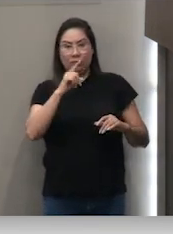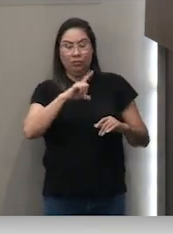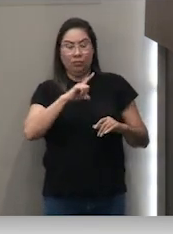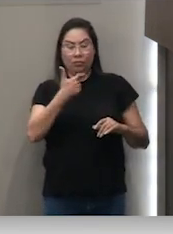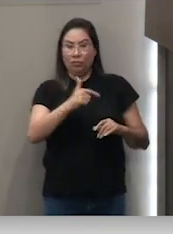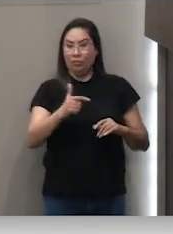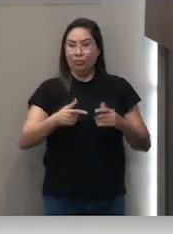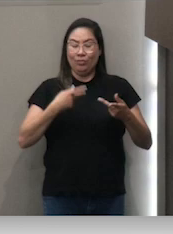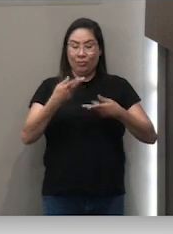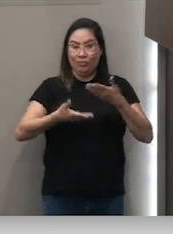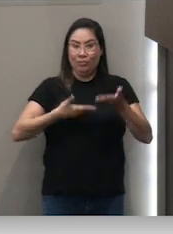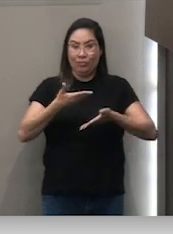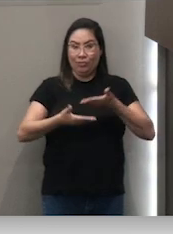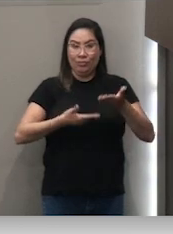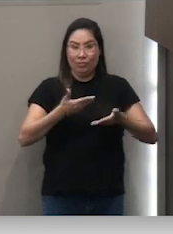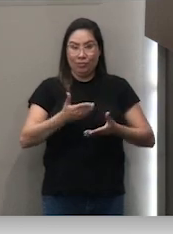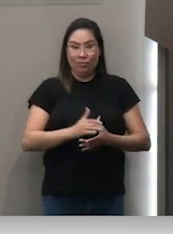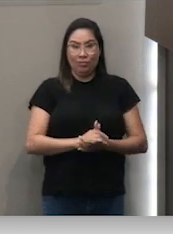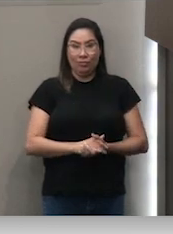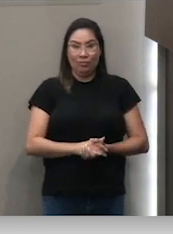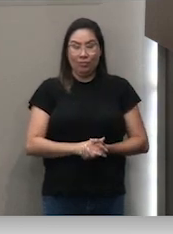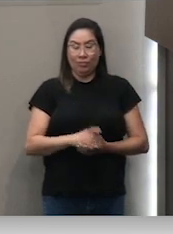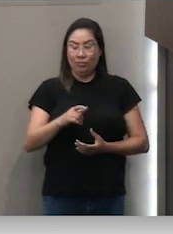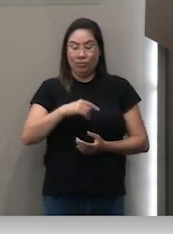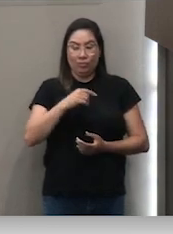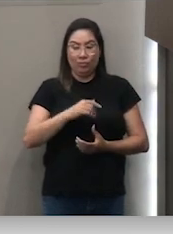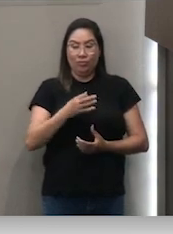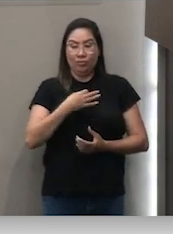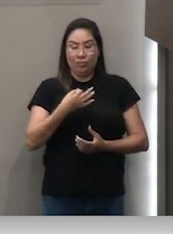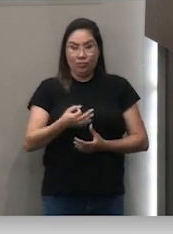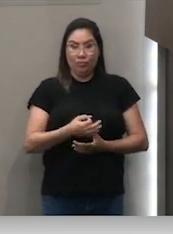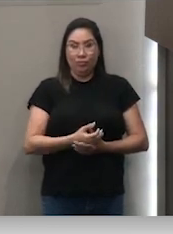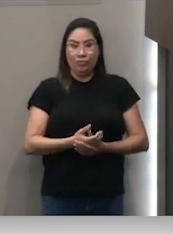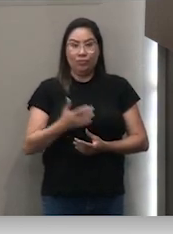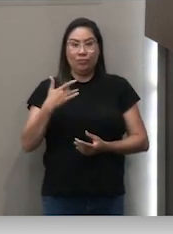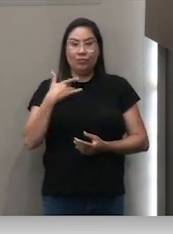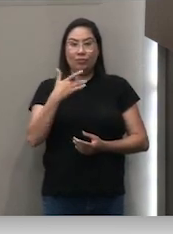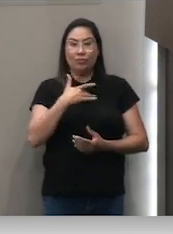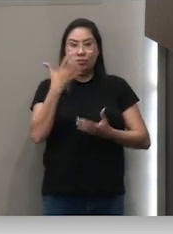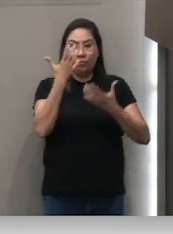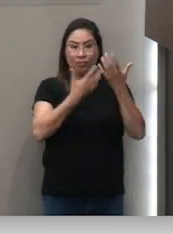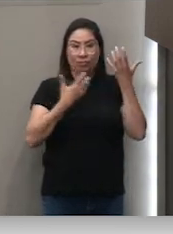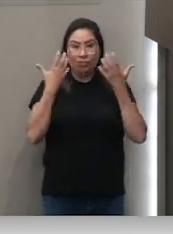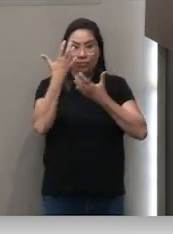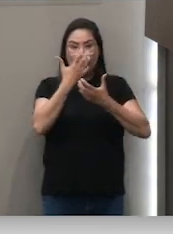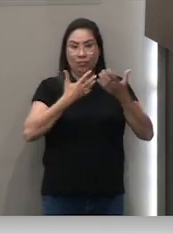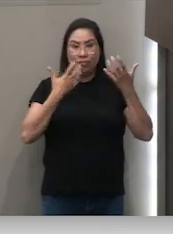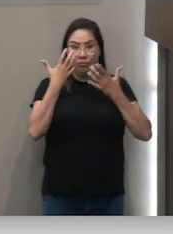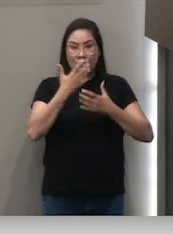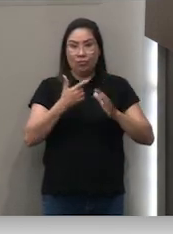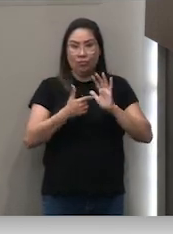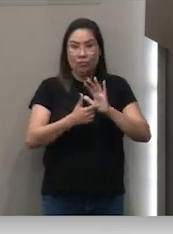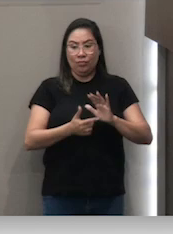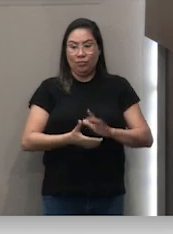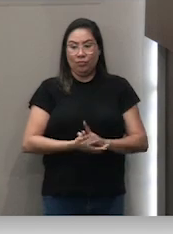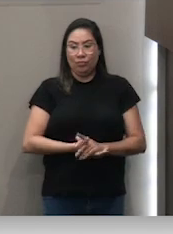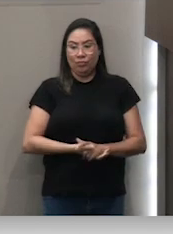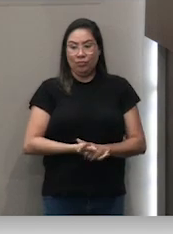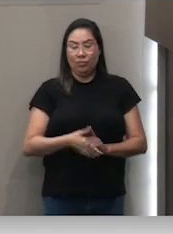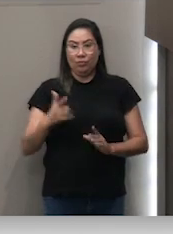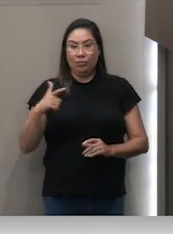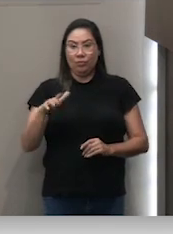a nossa comunidade perante a saúde. Um abuso, um absurdo isso aí. Então é saúde maquiada. Me mostra, faz favor, uma outra